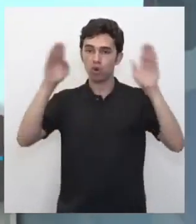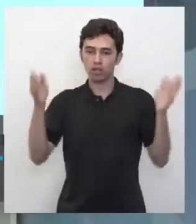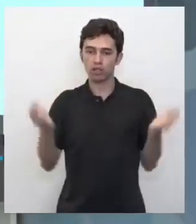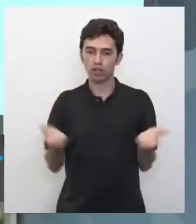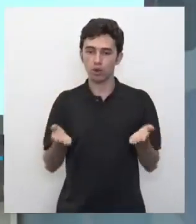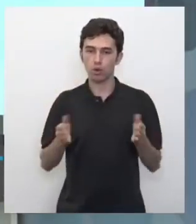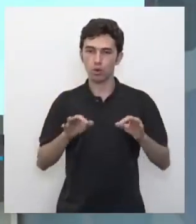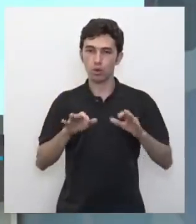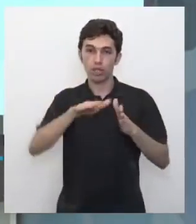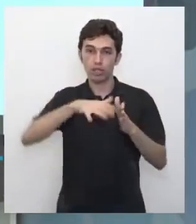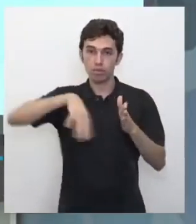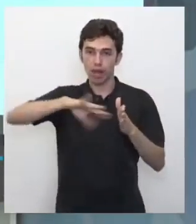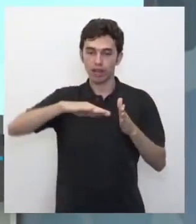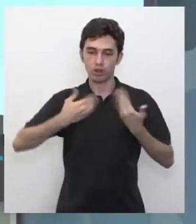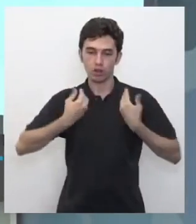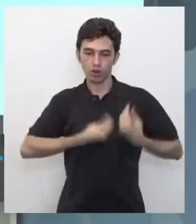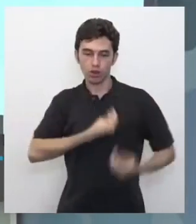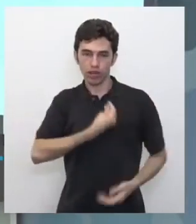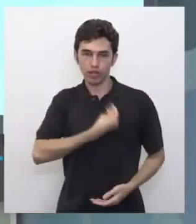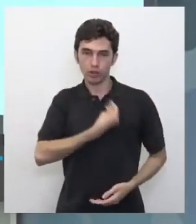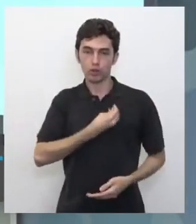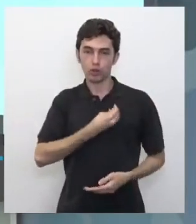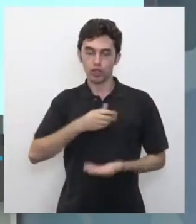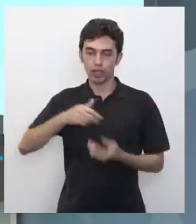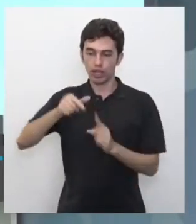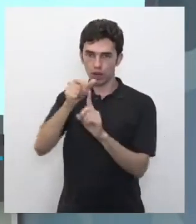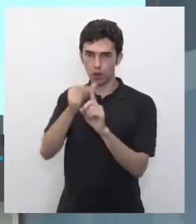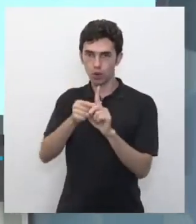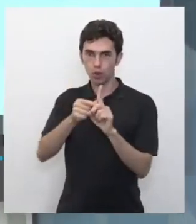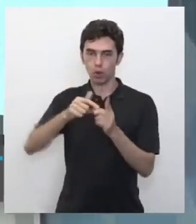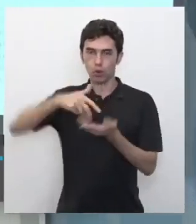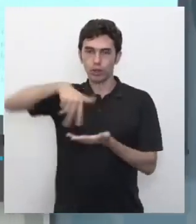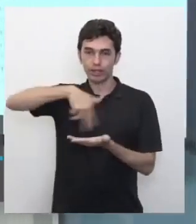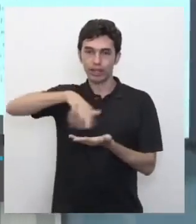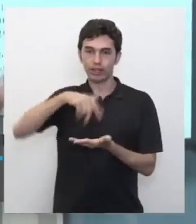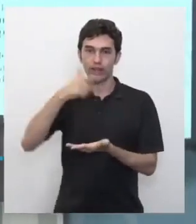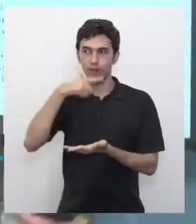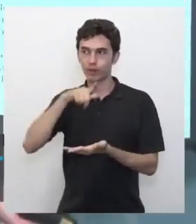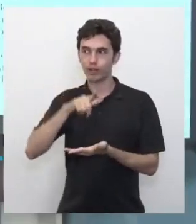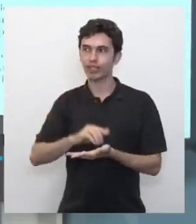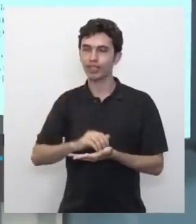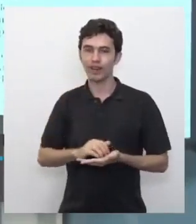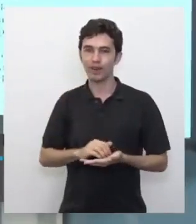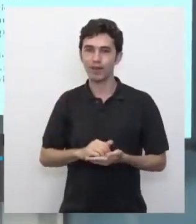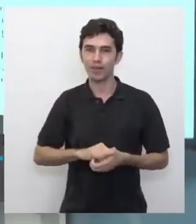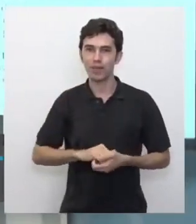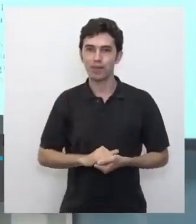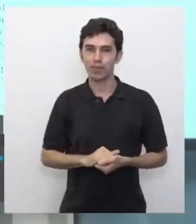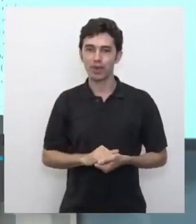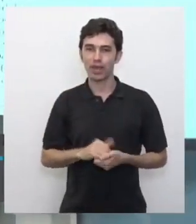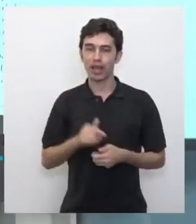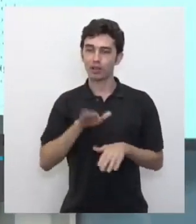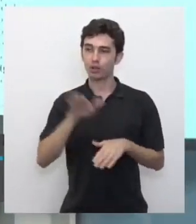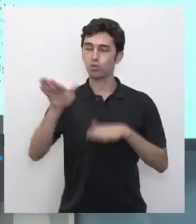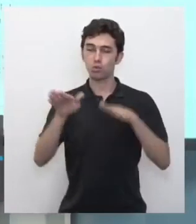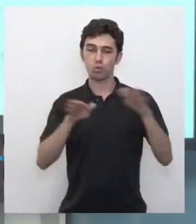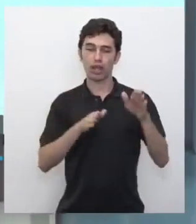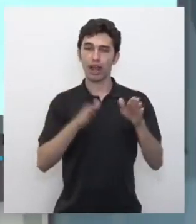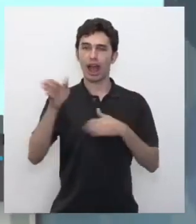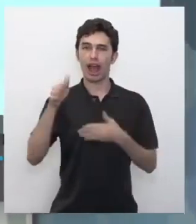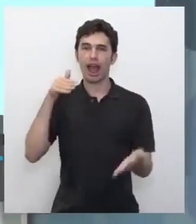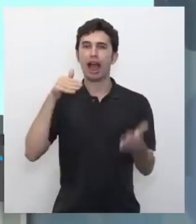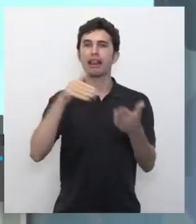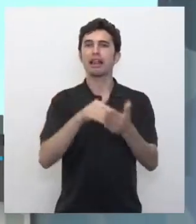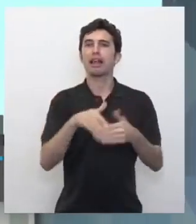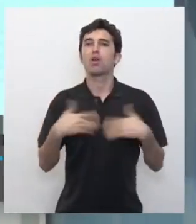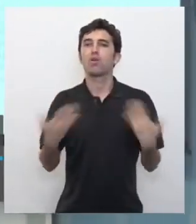físico máximo que o dançarino ele pode atingir com os gestos de seu corpo, com seus movimentos, tá certo? E esse conceito